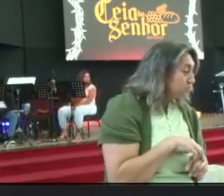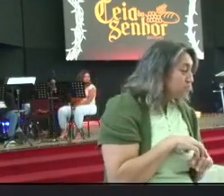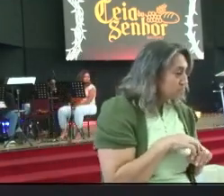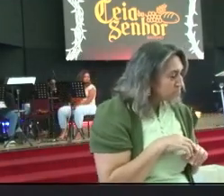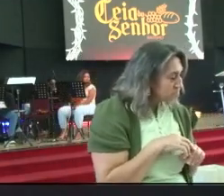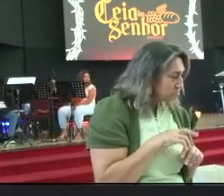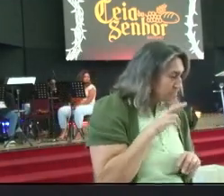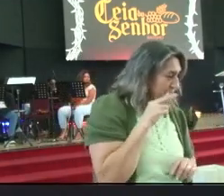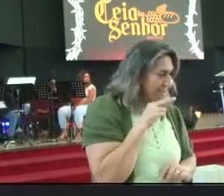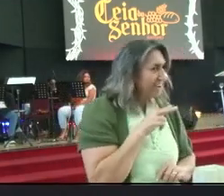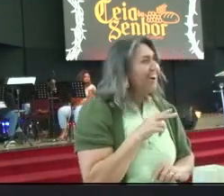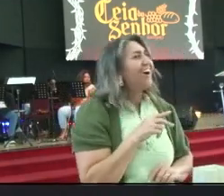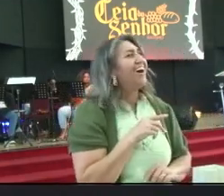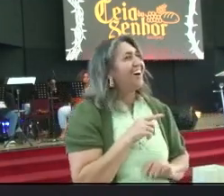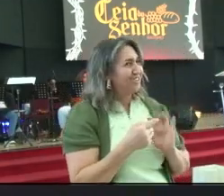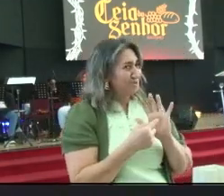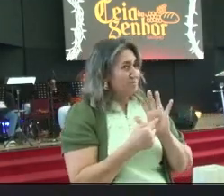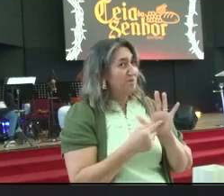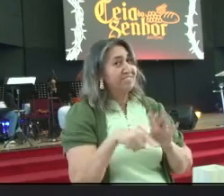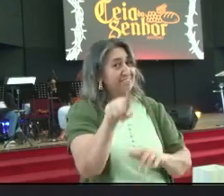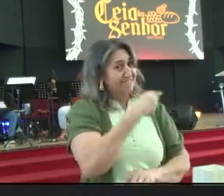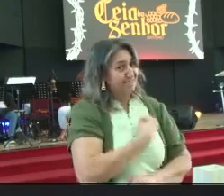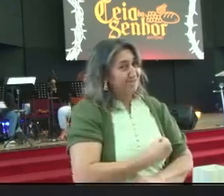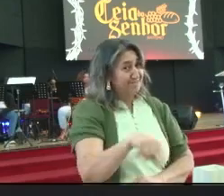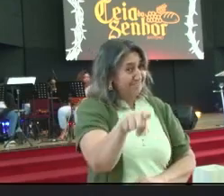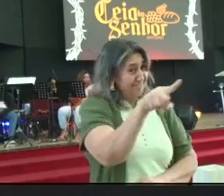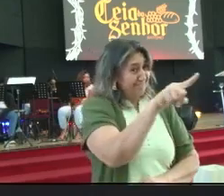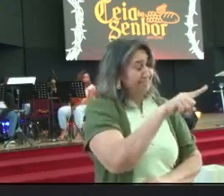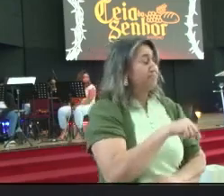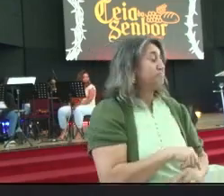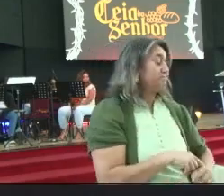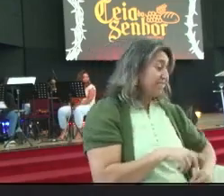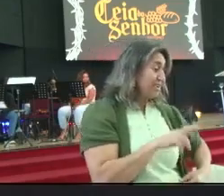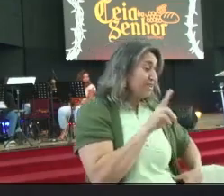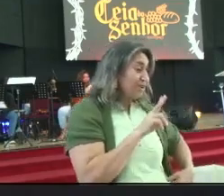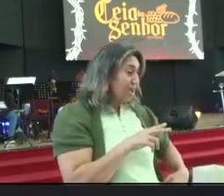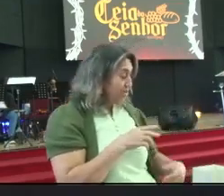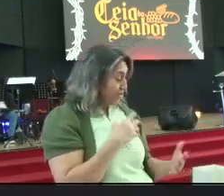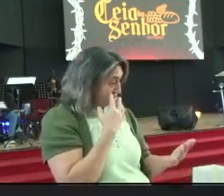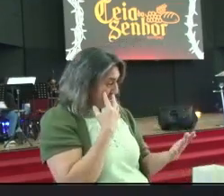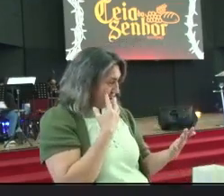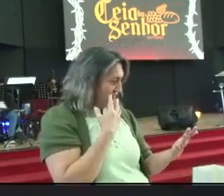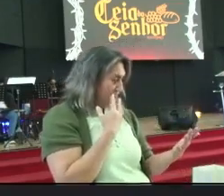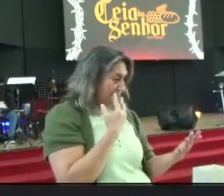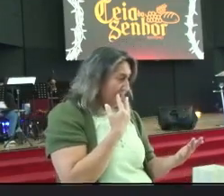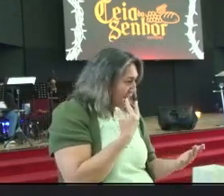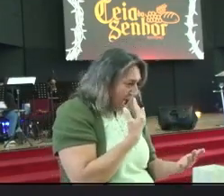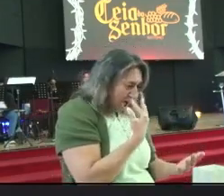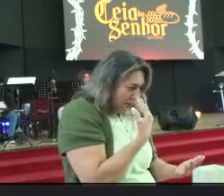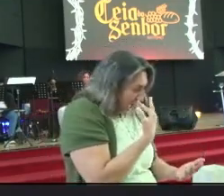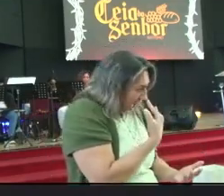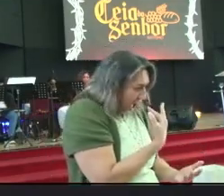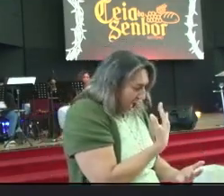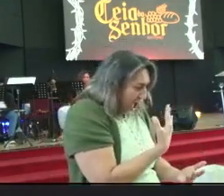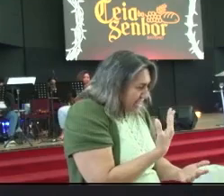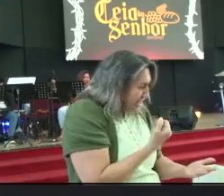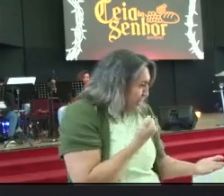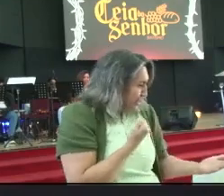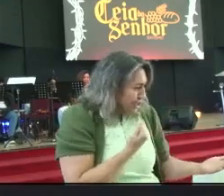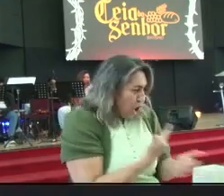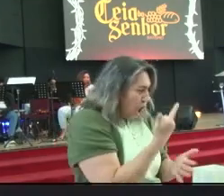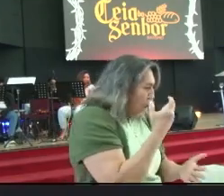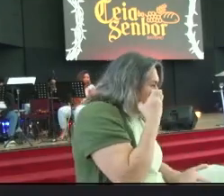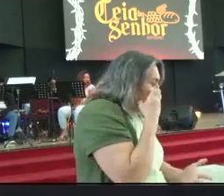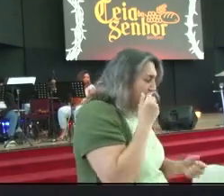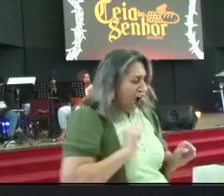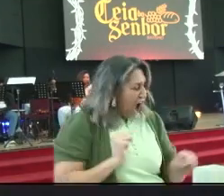Estou te revelando. Aí eu estou usando o celular. Aí você compra o celular. Glória a Deus. Sai